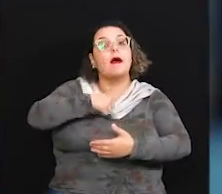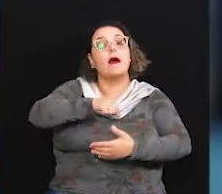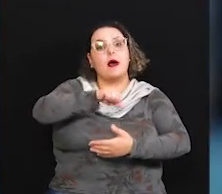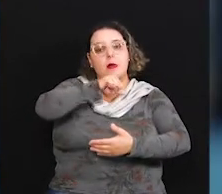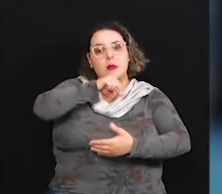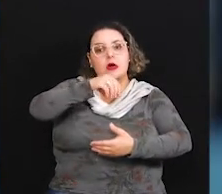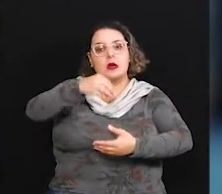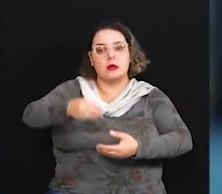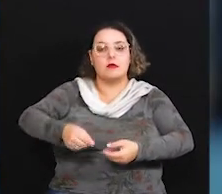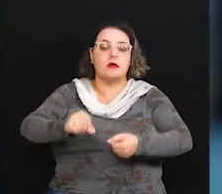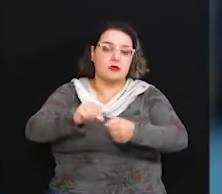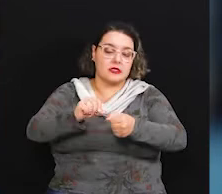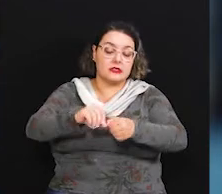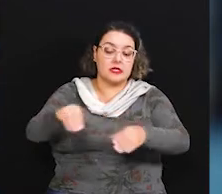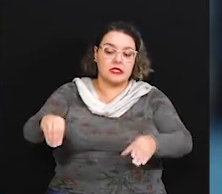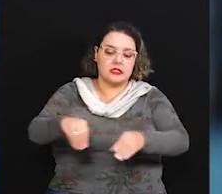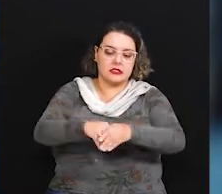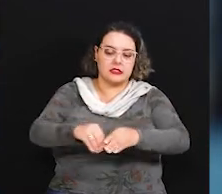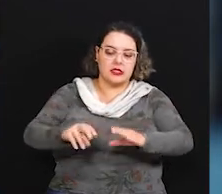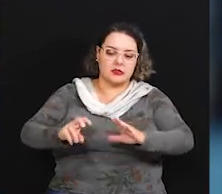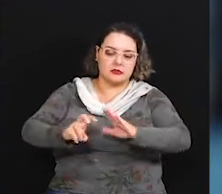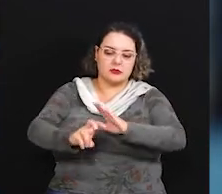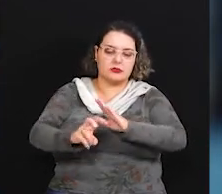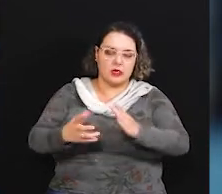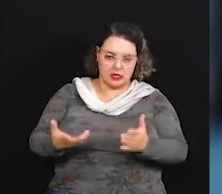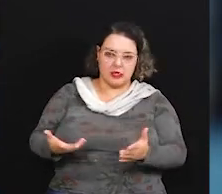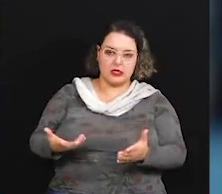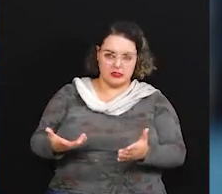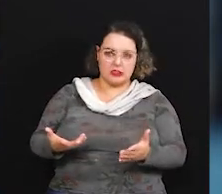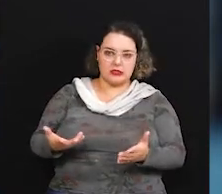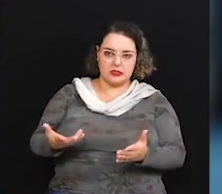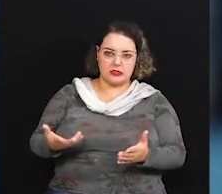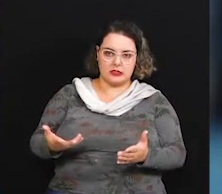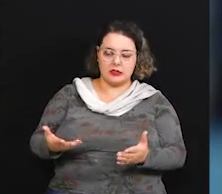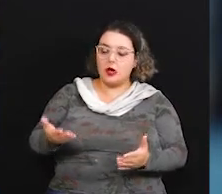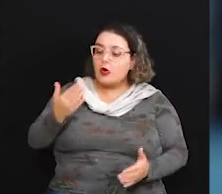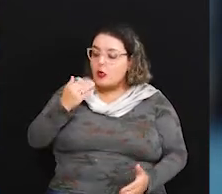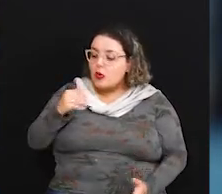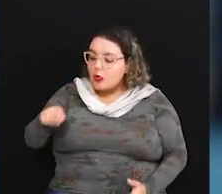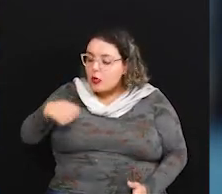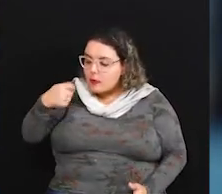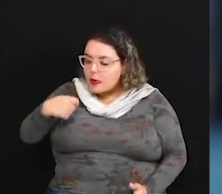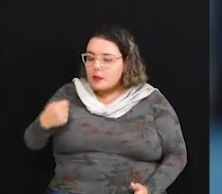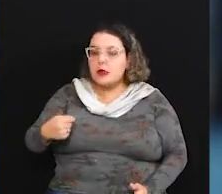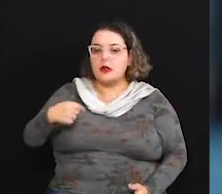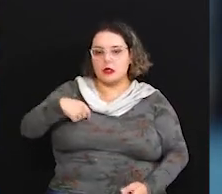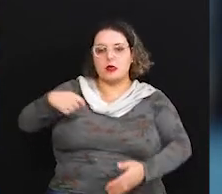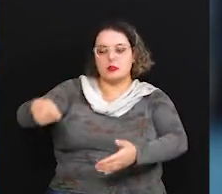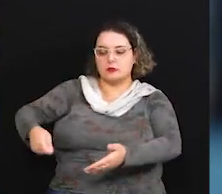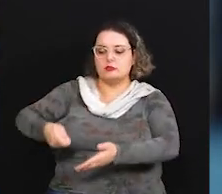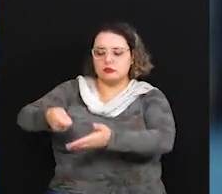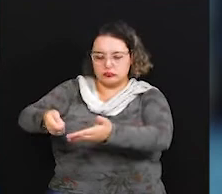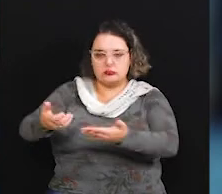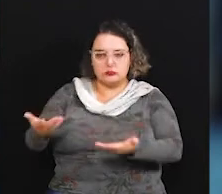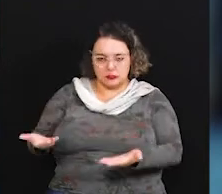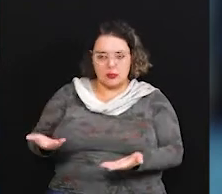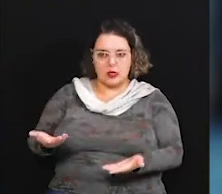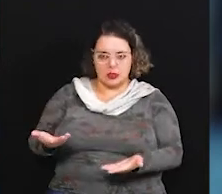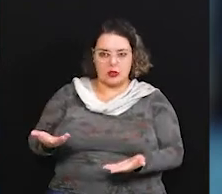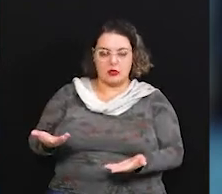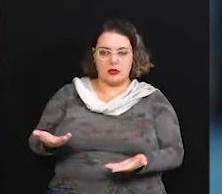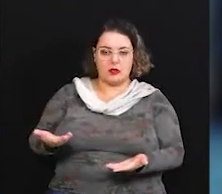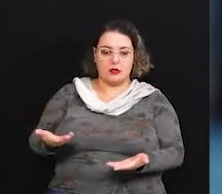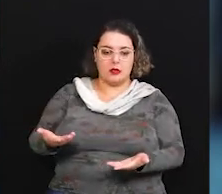vai fazer dentro da instituição. É a mãe que vai dizer assim, come essa comida porque eu estou te dando esse